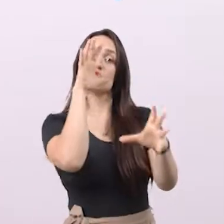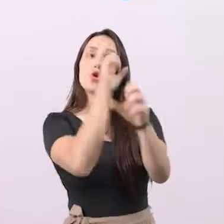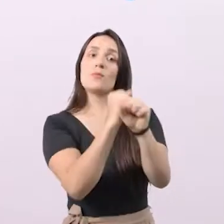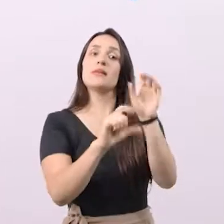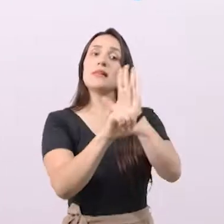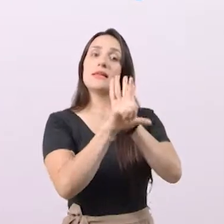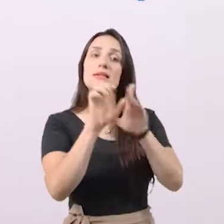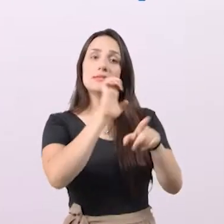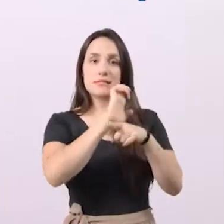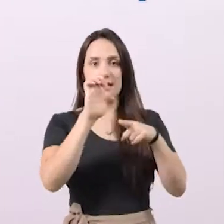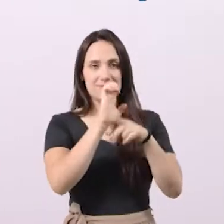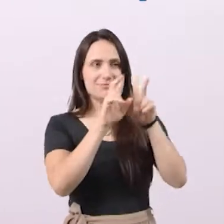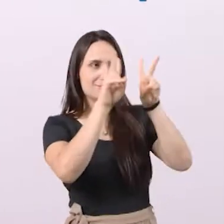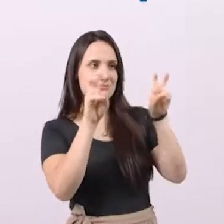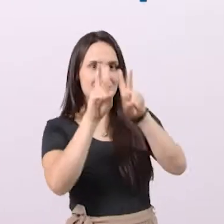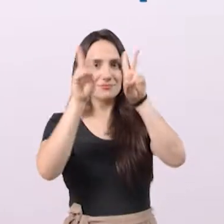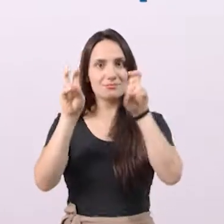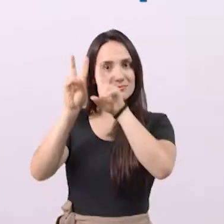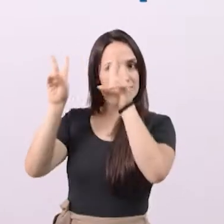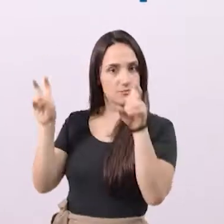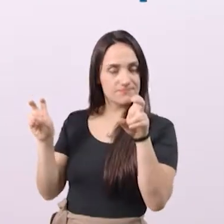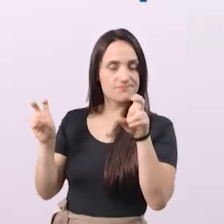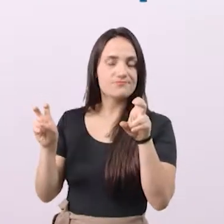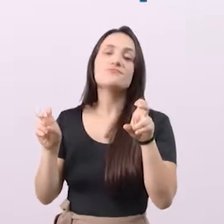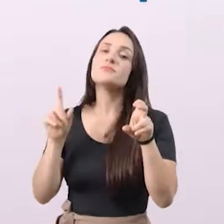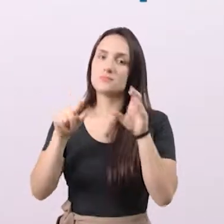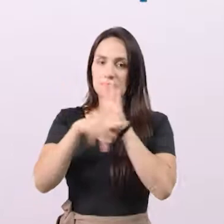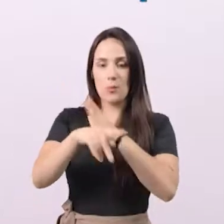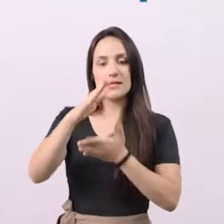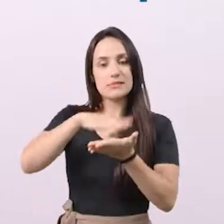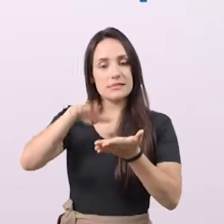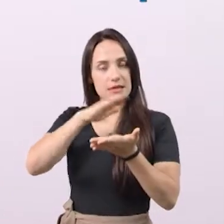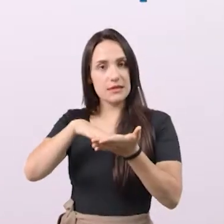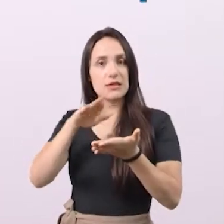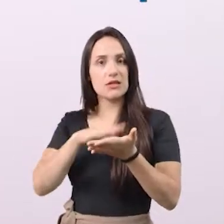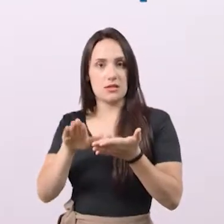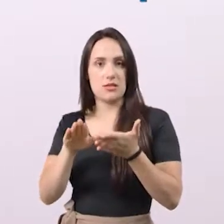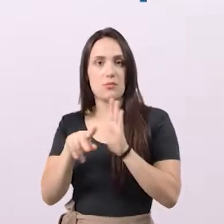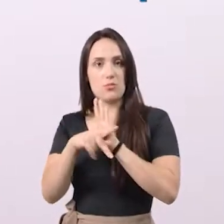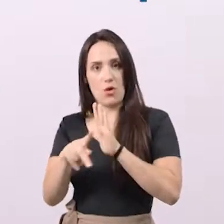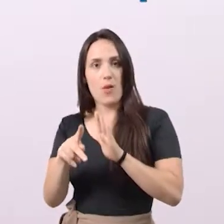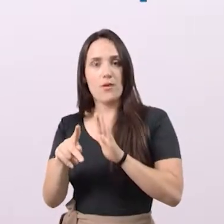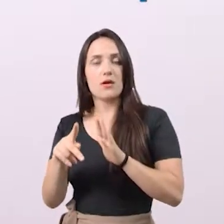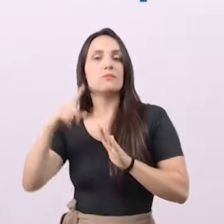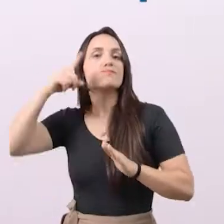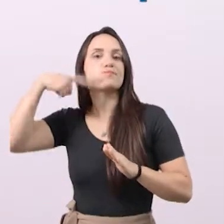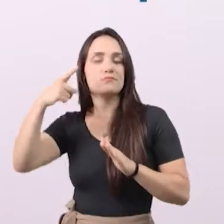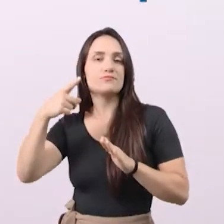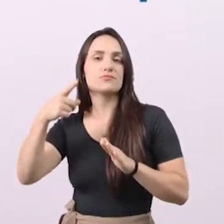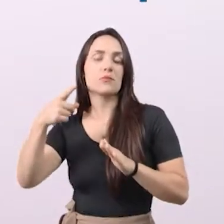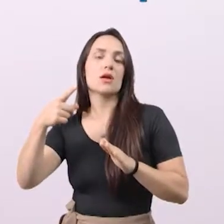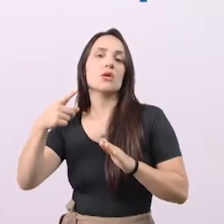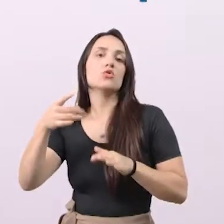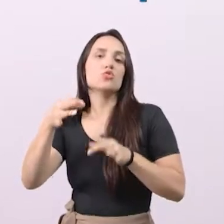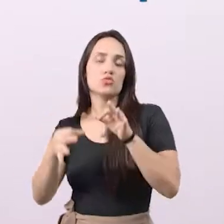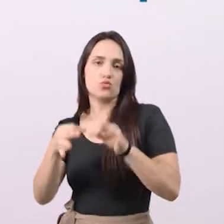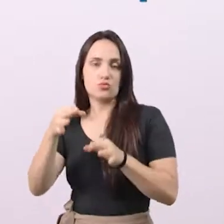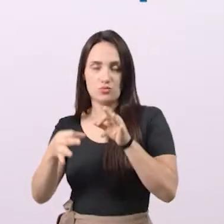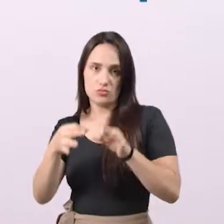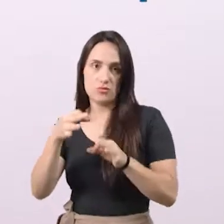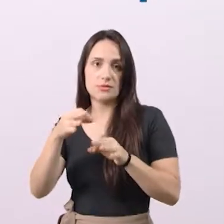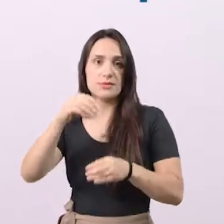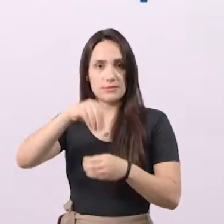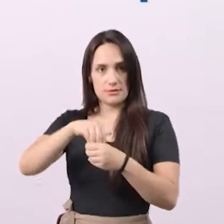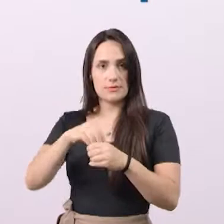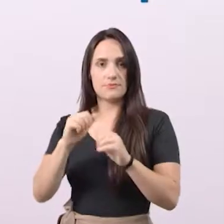publicação das consolidações de leis estaduais. Esse trabalho é realizado pela Secretaria de Assuntos Legislativos